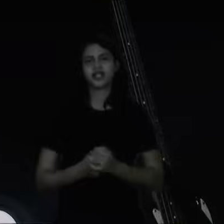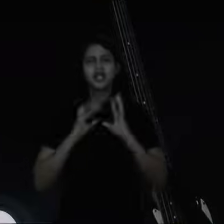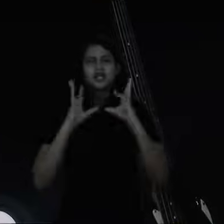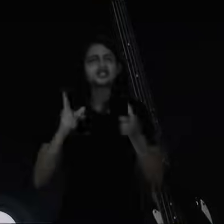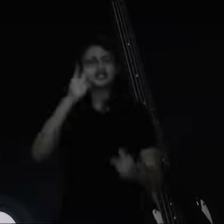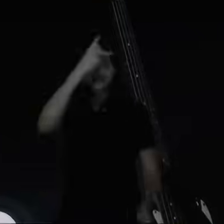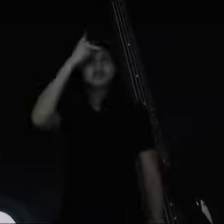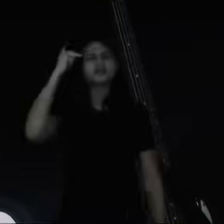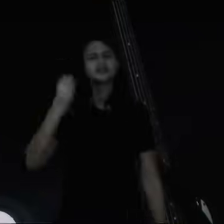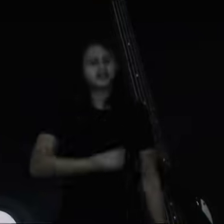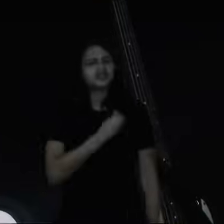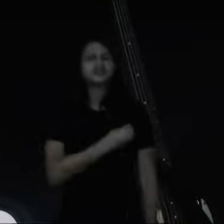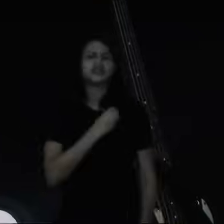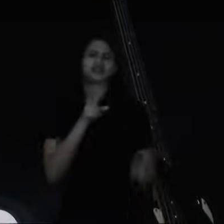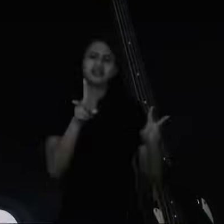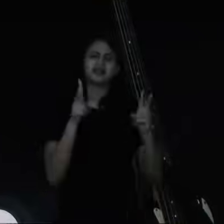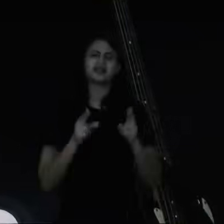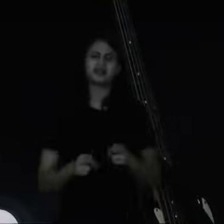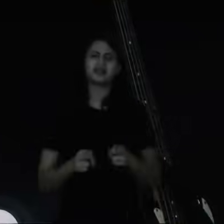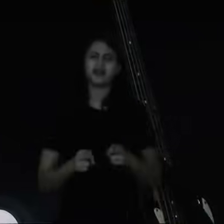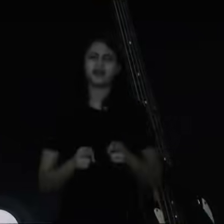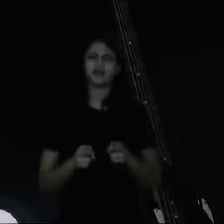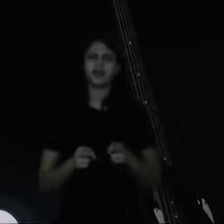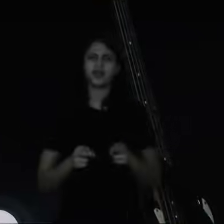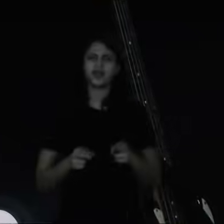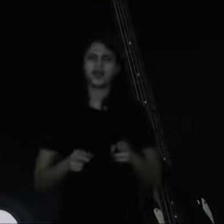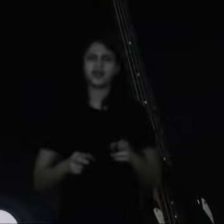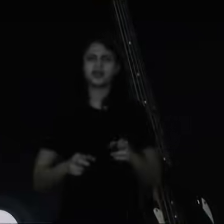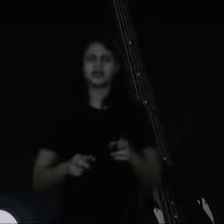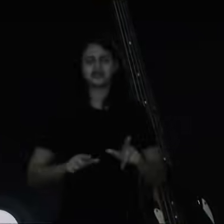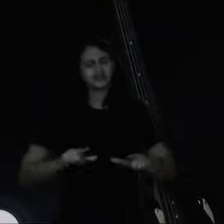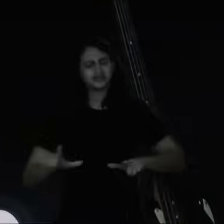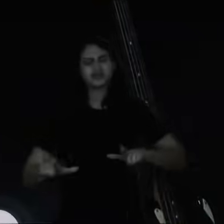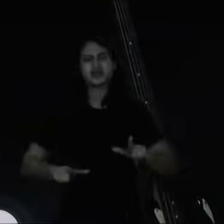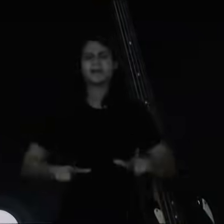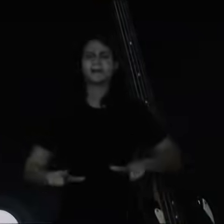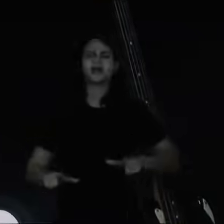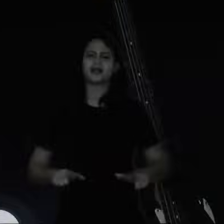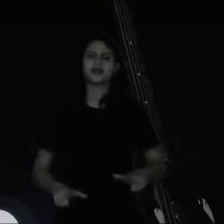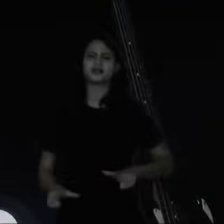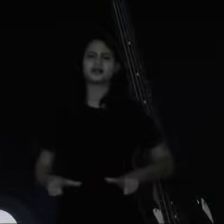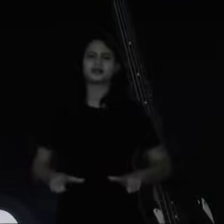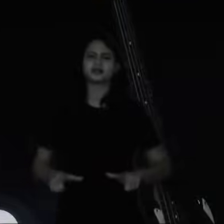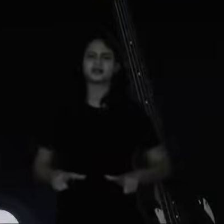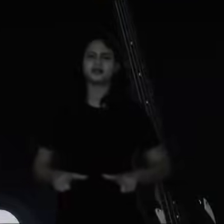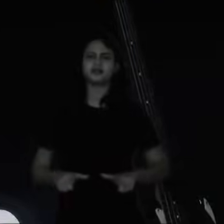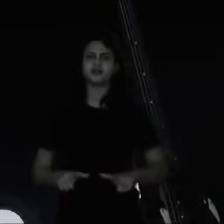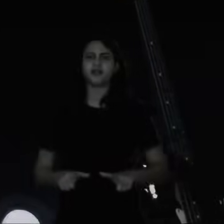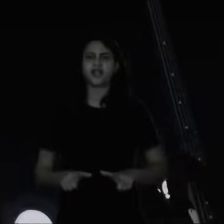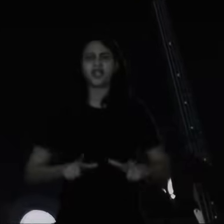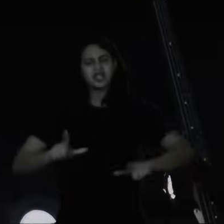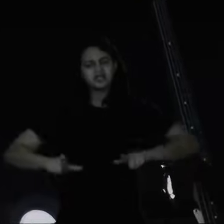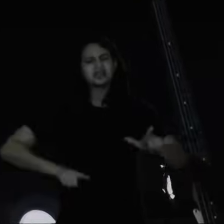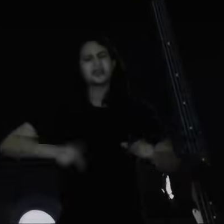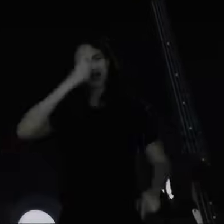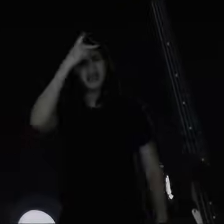tipo. Seja no trabalho. Porque no trabalho geralmente tem alguém que não gosta da